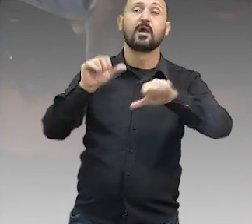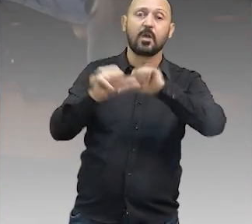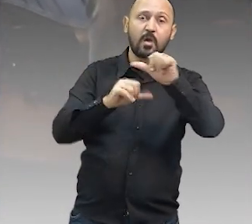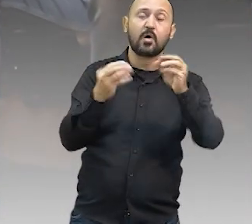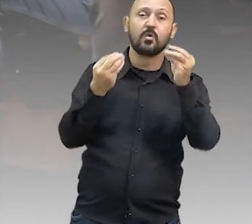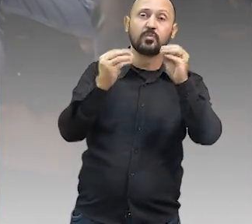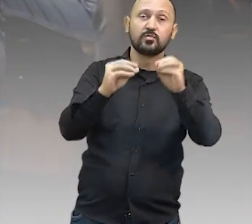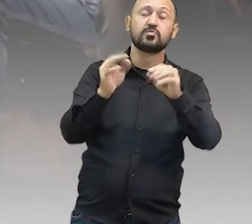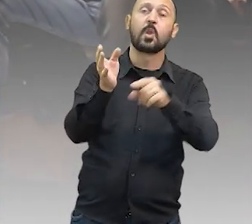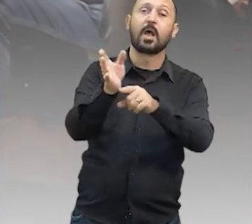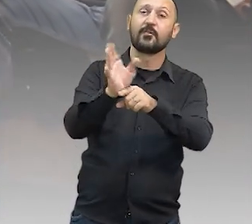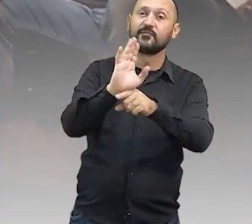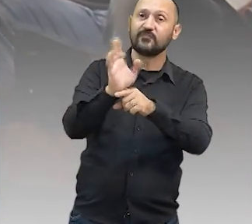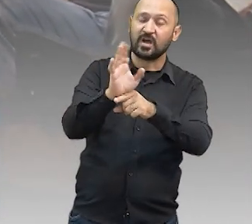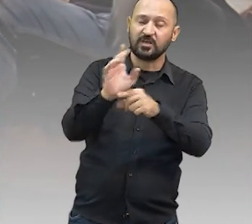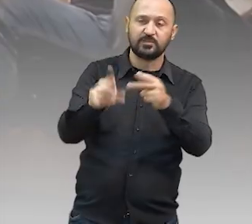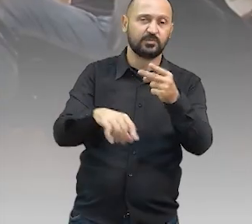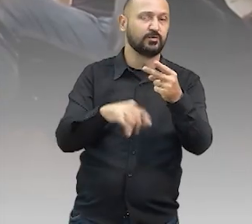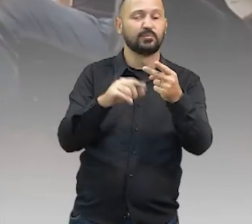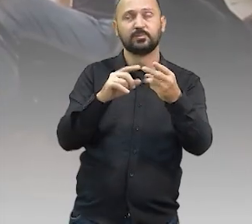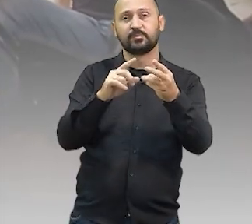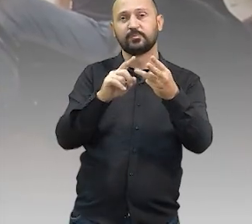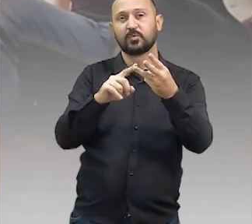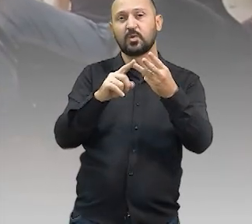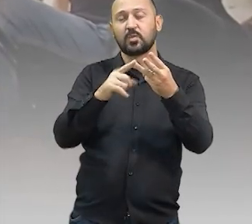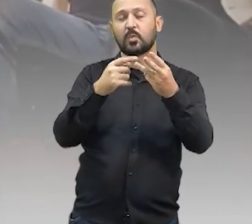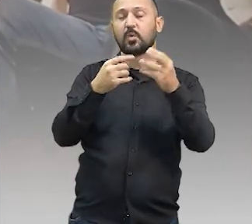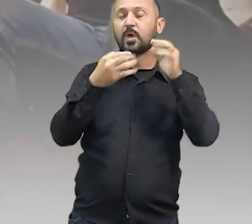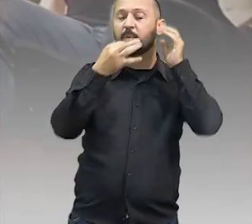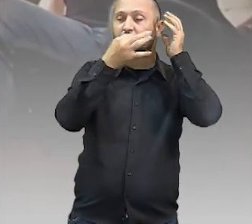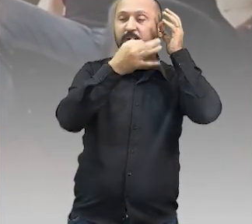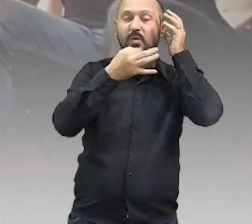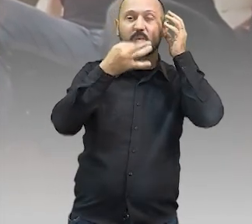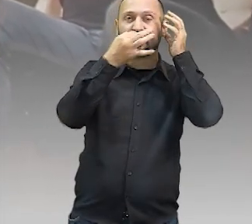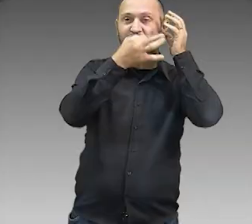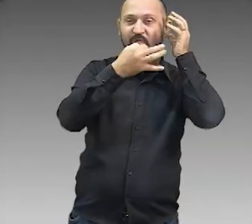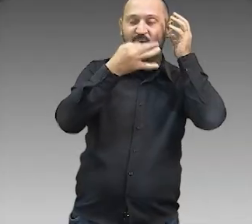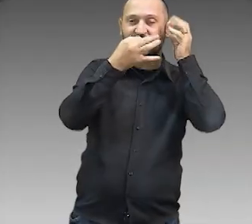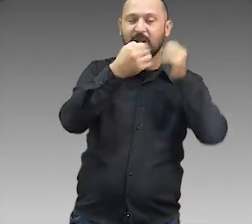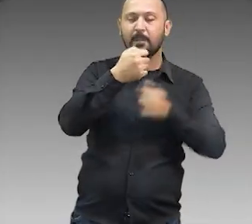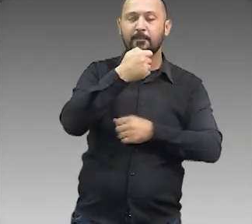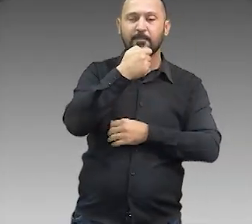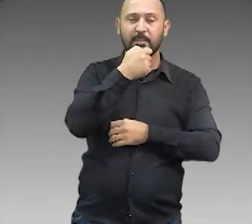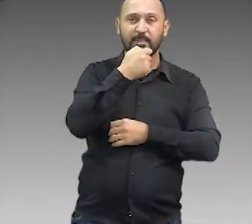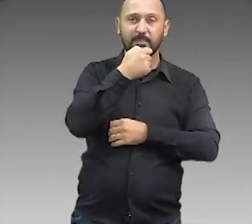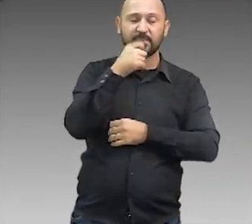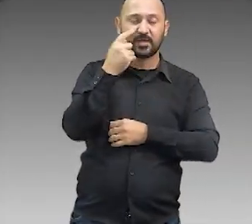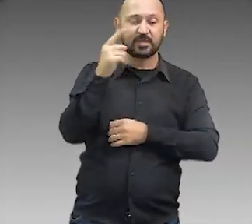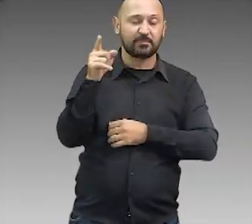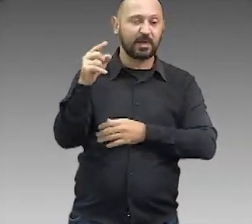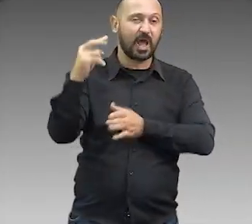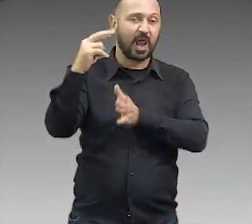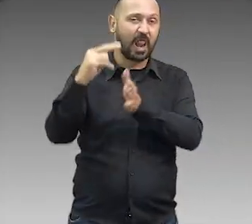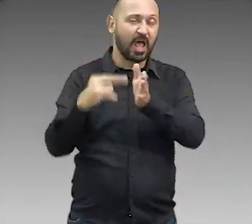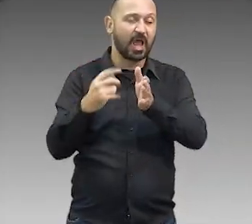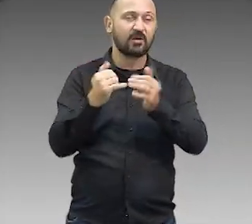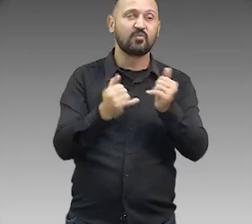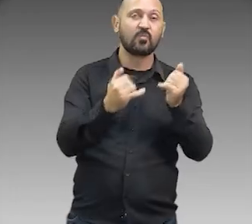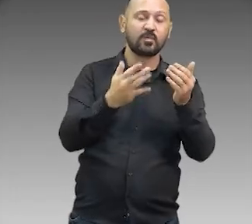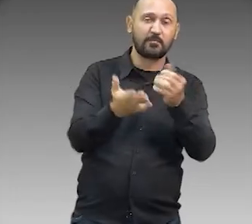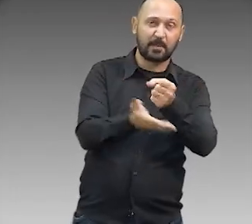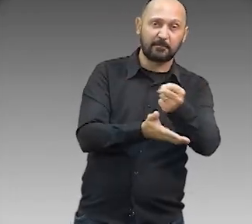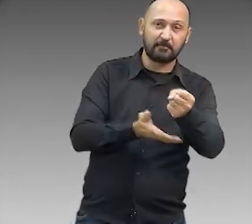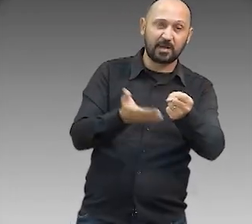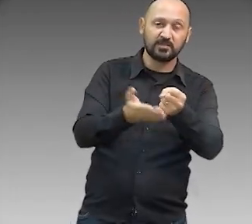microfone, né, tanto para o leitor quanto para a fonte poder também se ver, além de